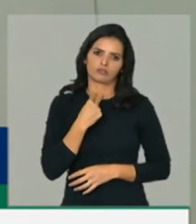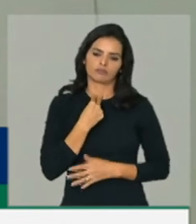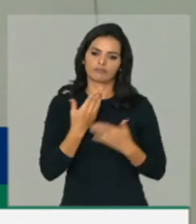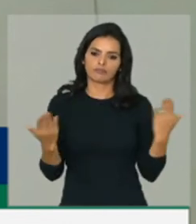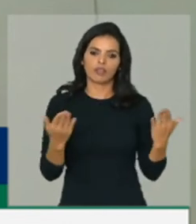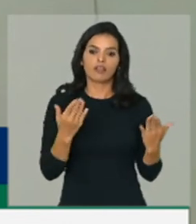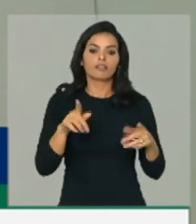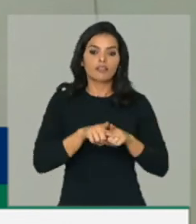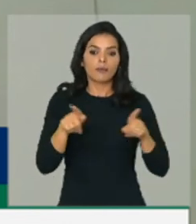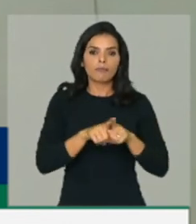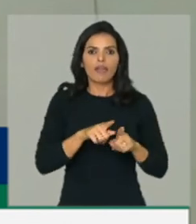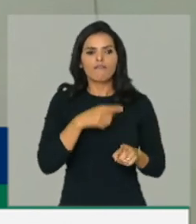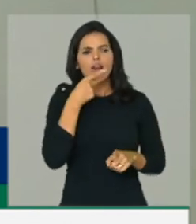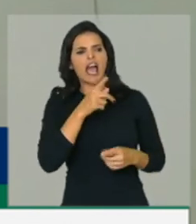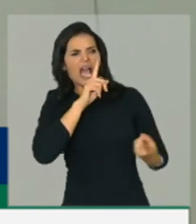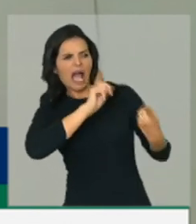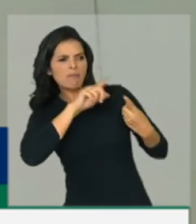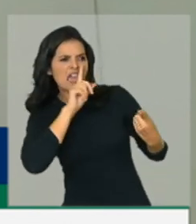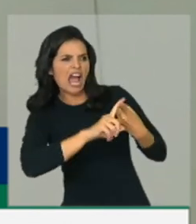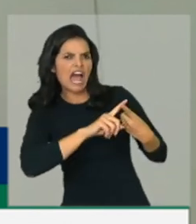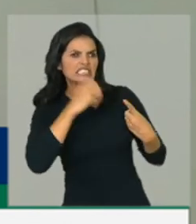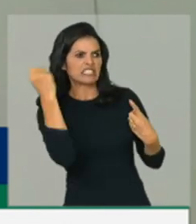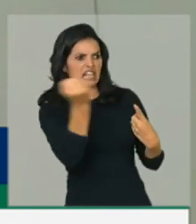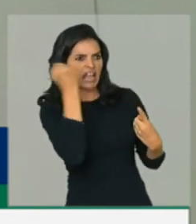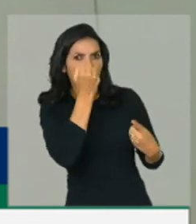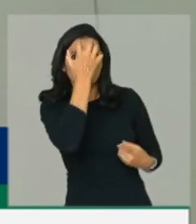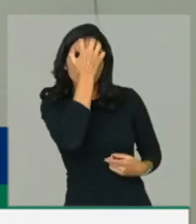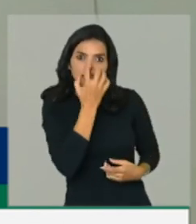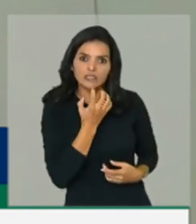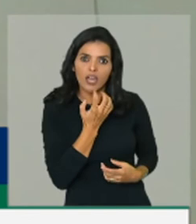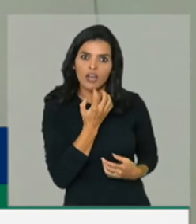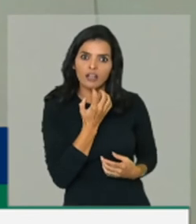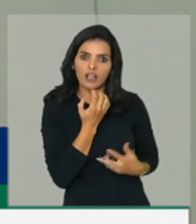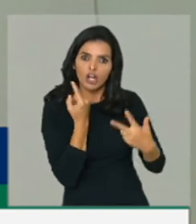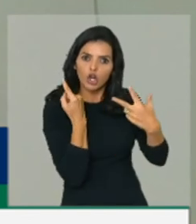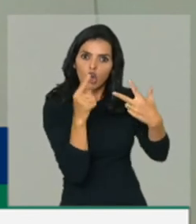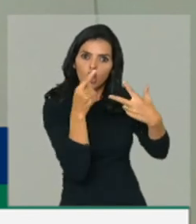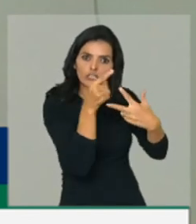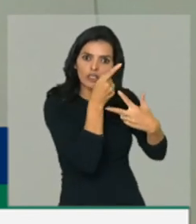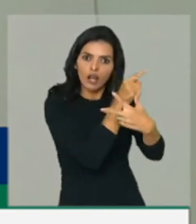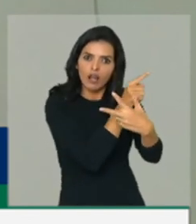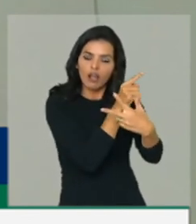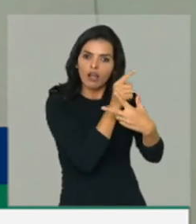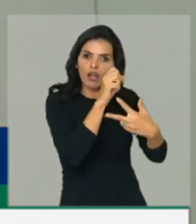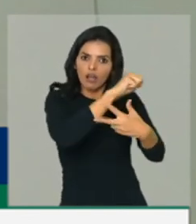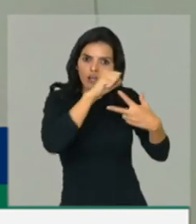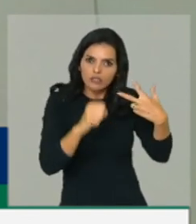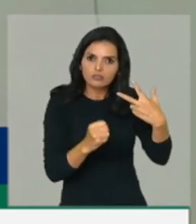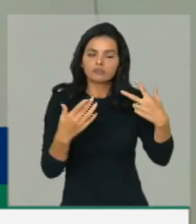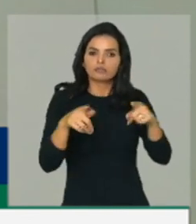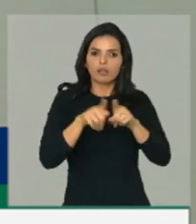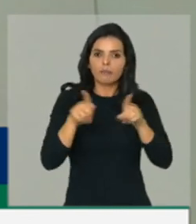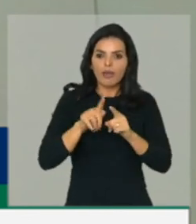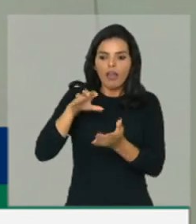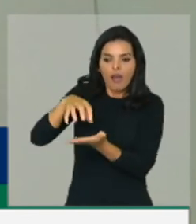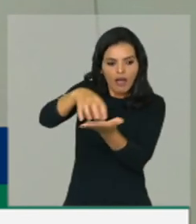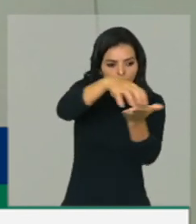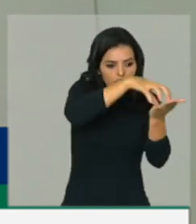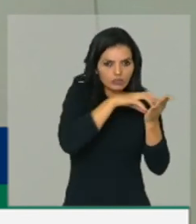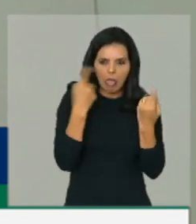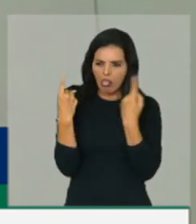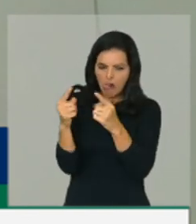prometer ameaças graves e sérias às instituições, ao regime democrático e às pessoas